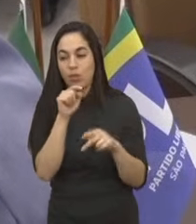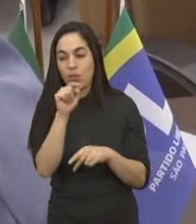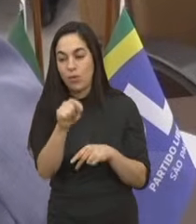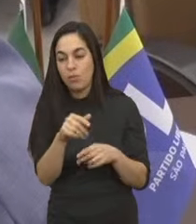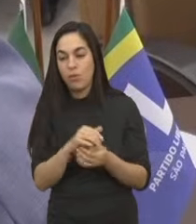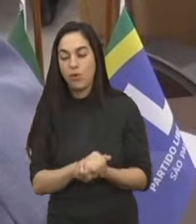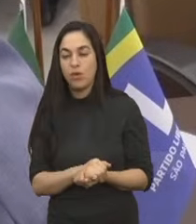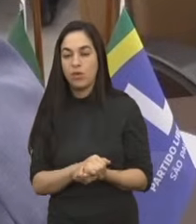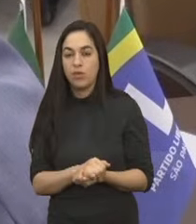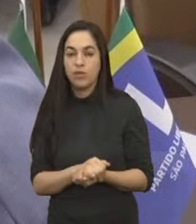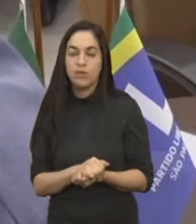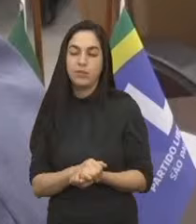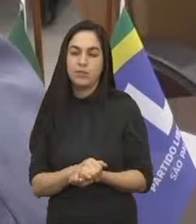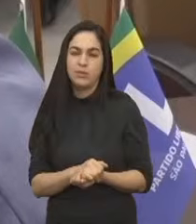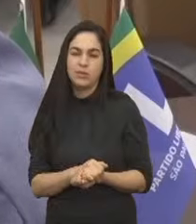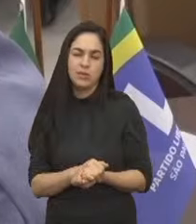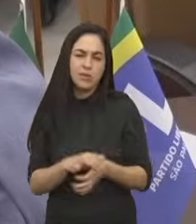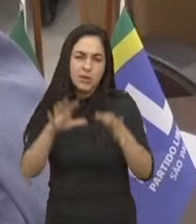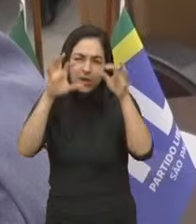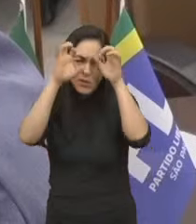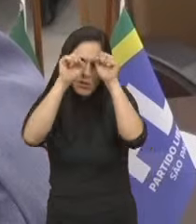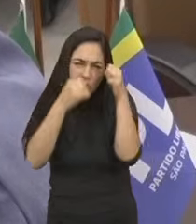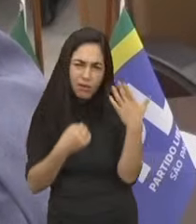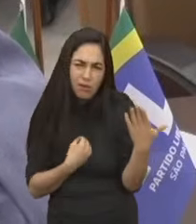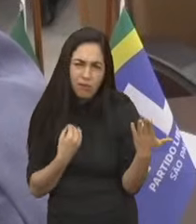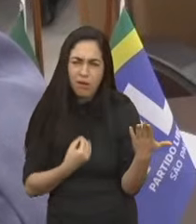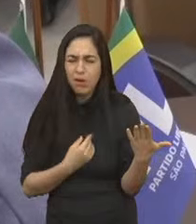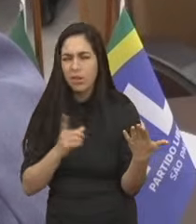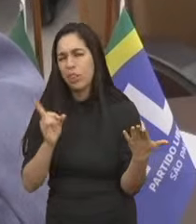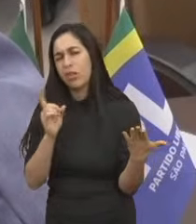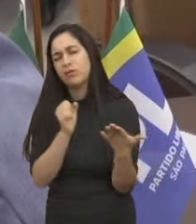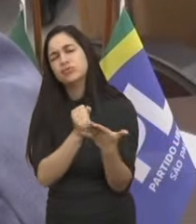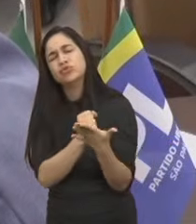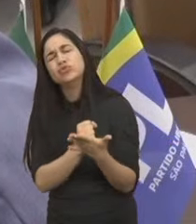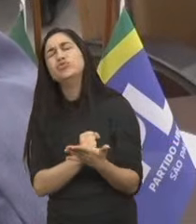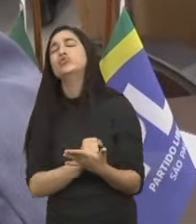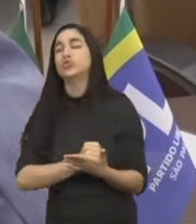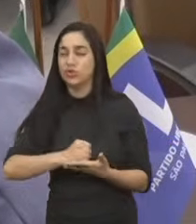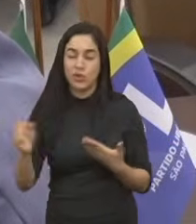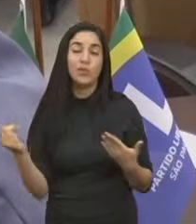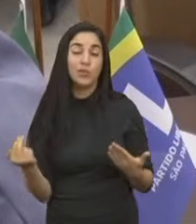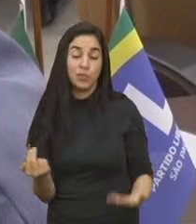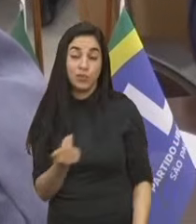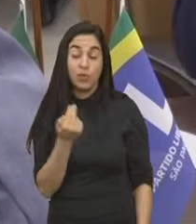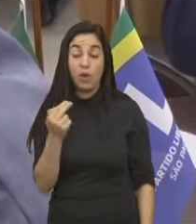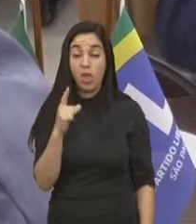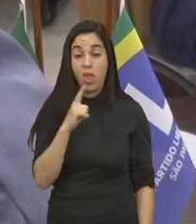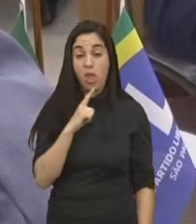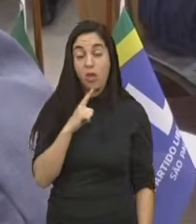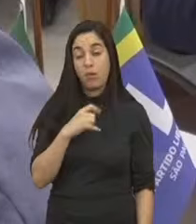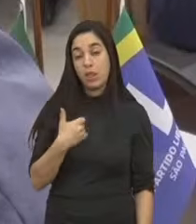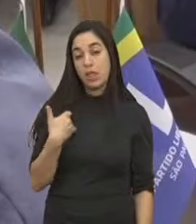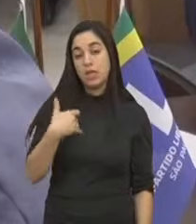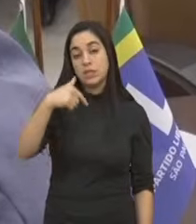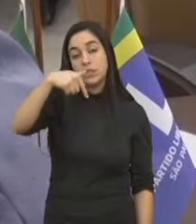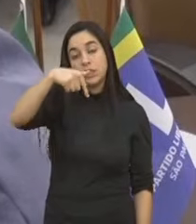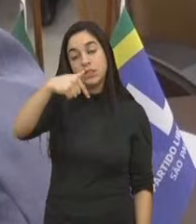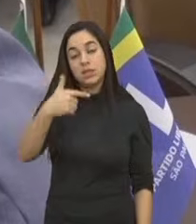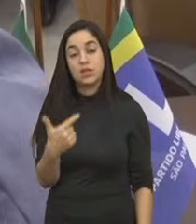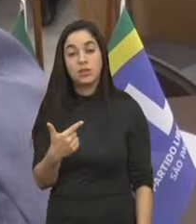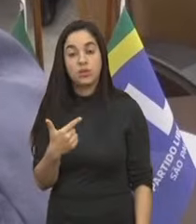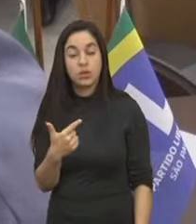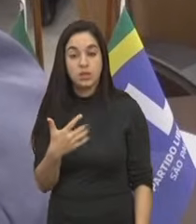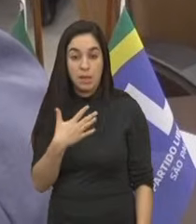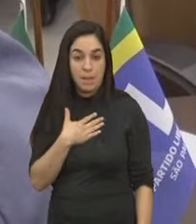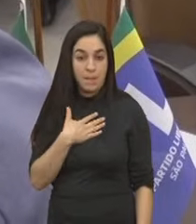na época mais de viver em escuridão. Isso já passou essa época. Isso aí eu tenho 72 anos, nem